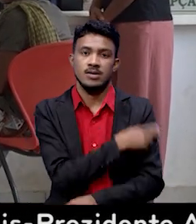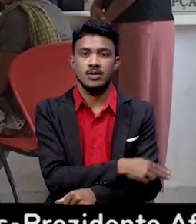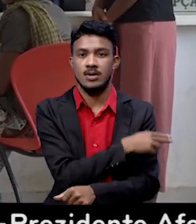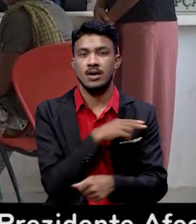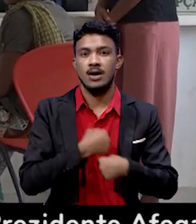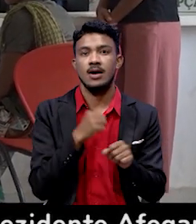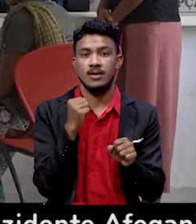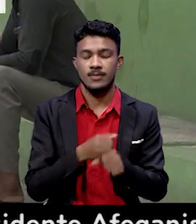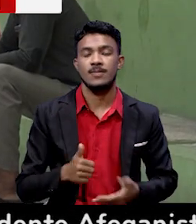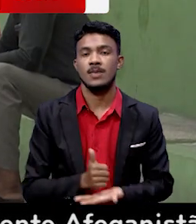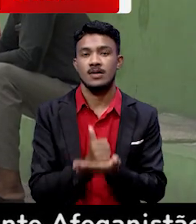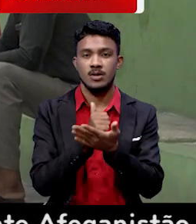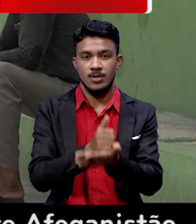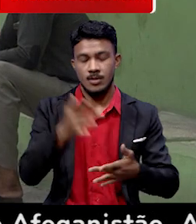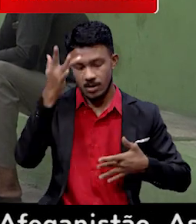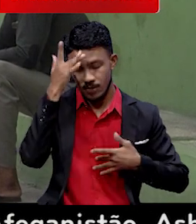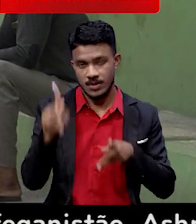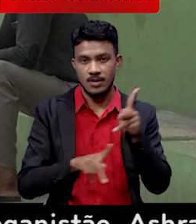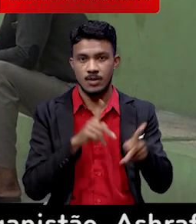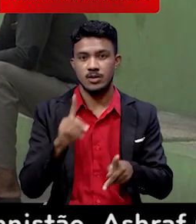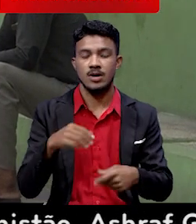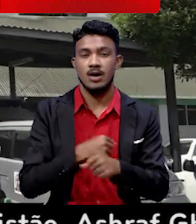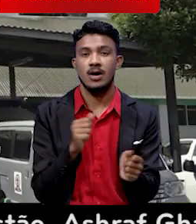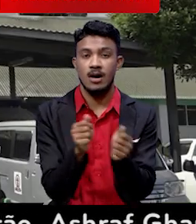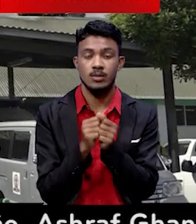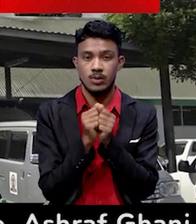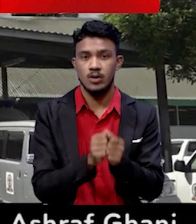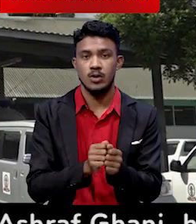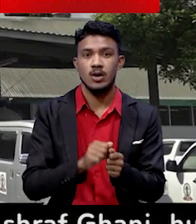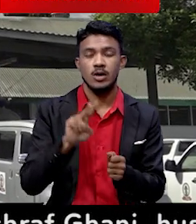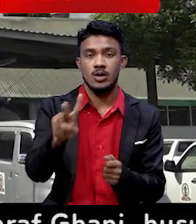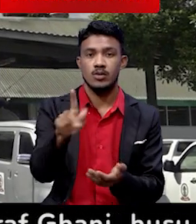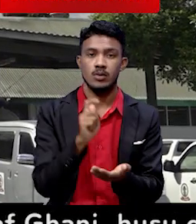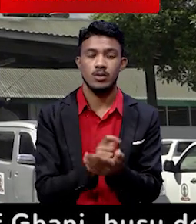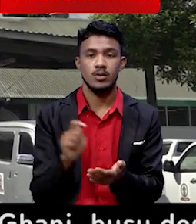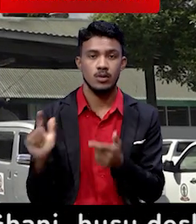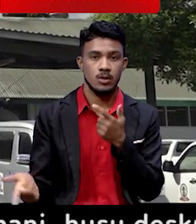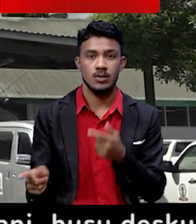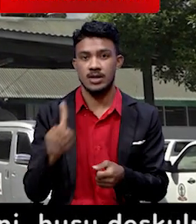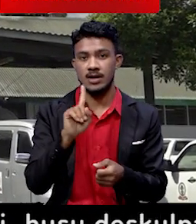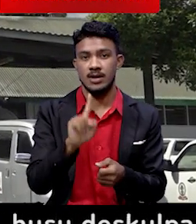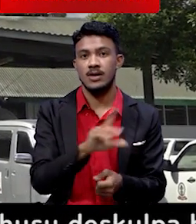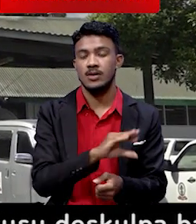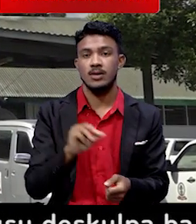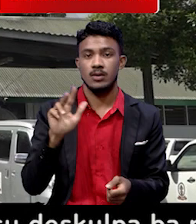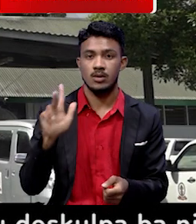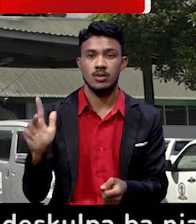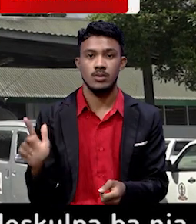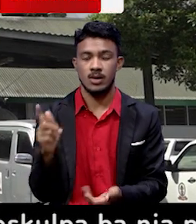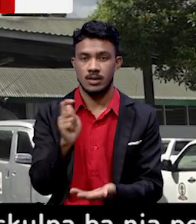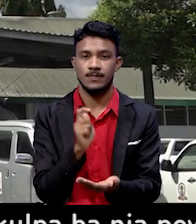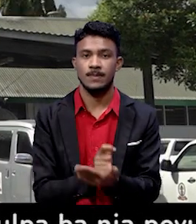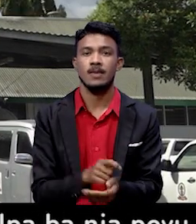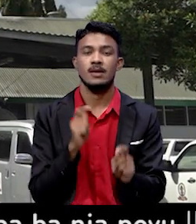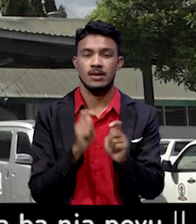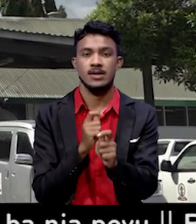pacientes sira ne halo tratamento a muito crime um ronulo recinida, o sin número né, rihuntolo mactuir teste rastreio.